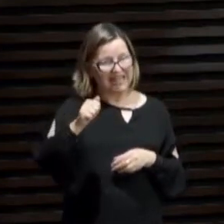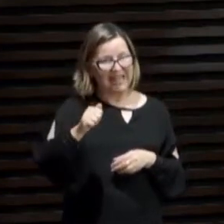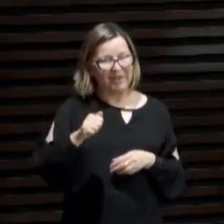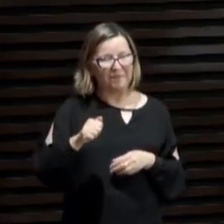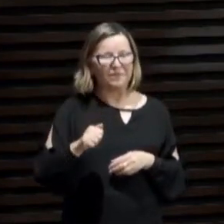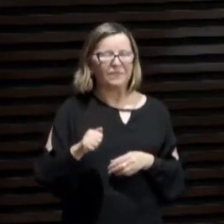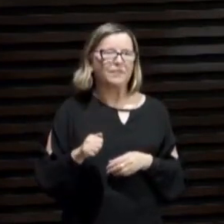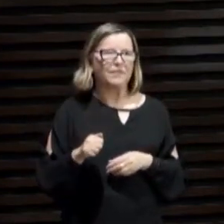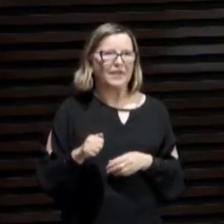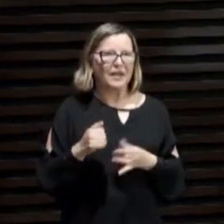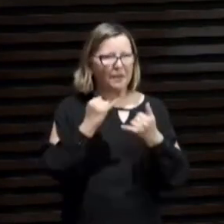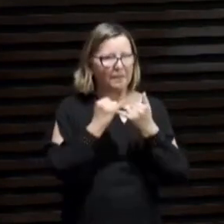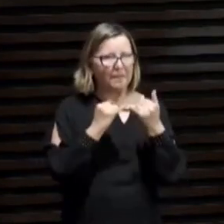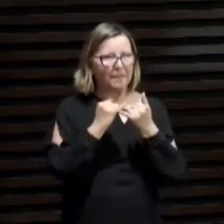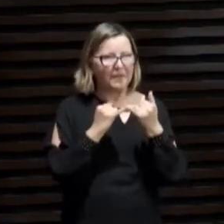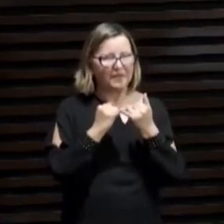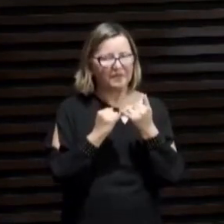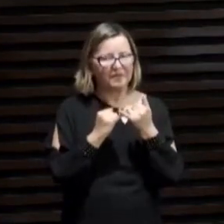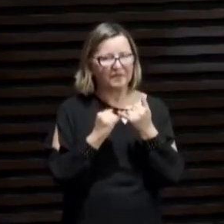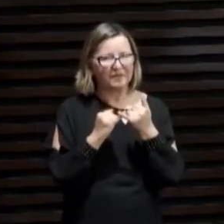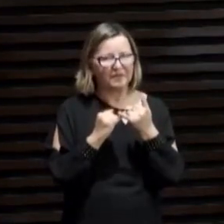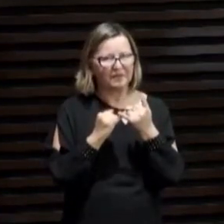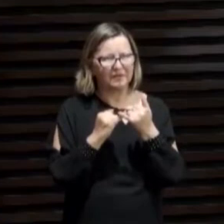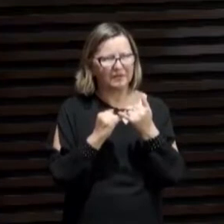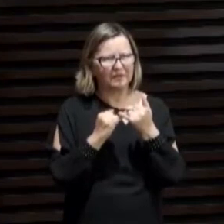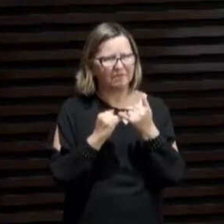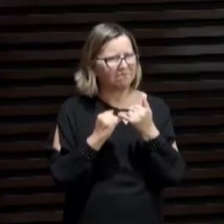sua aparência semelhante à de bidléu.